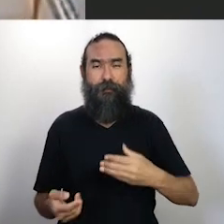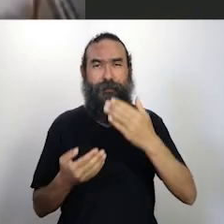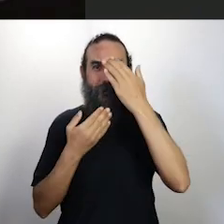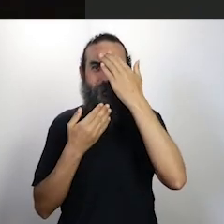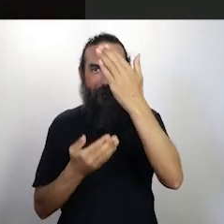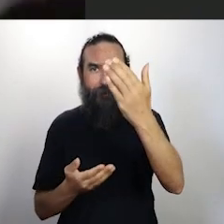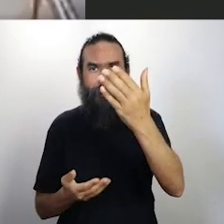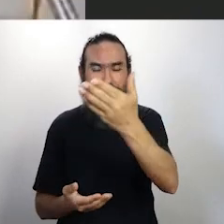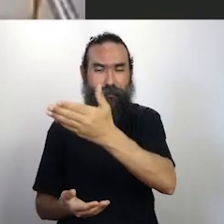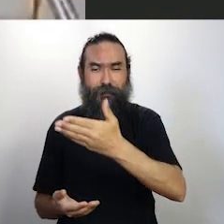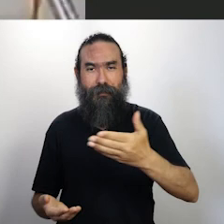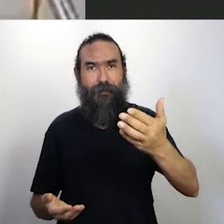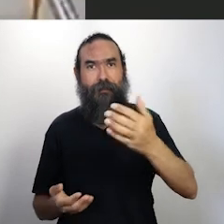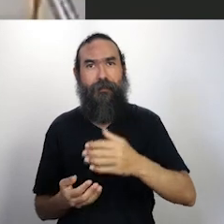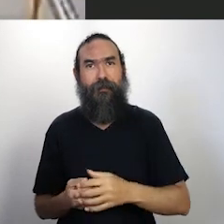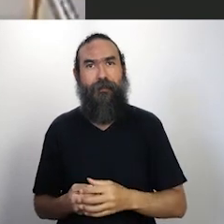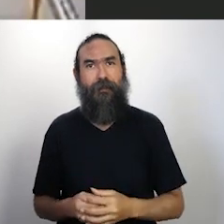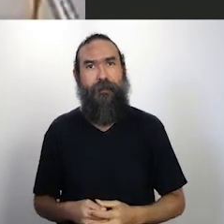salve Jorge